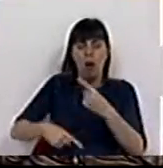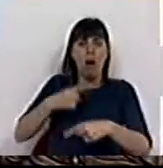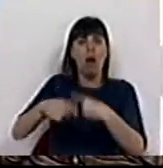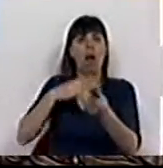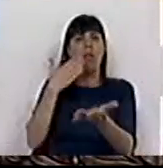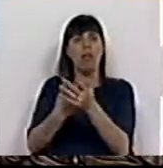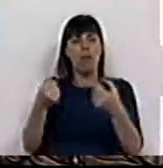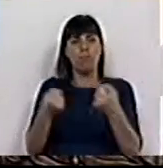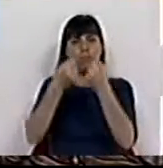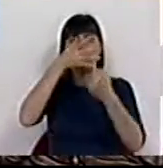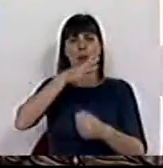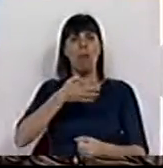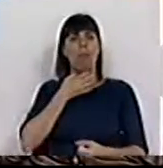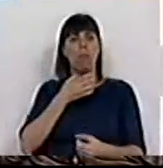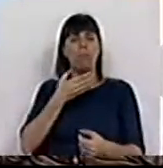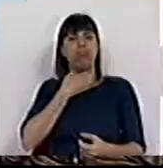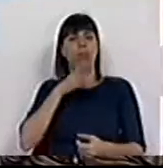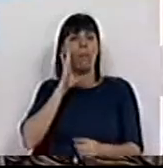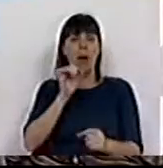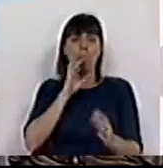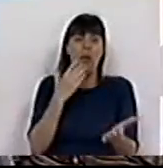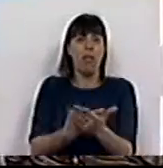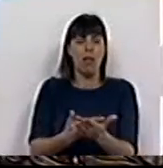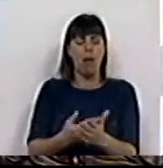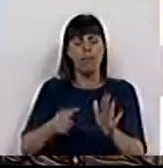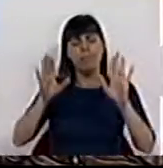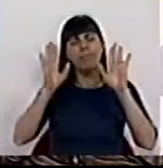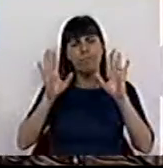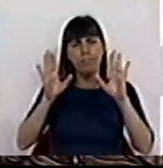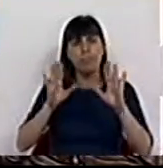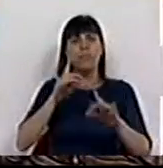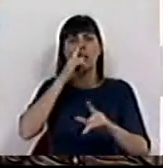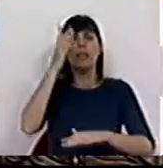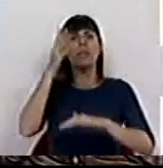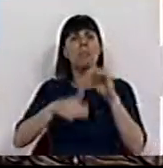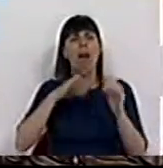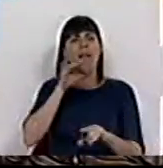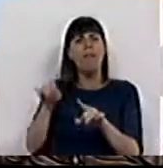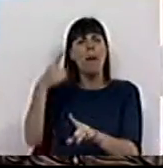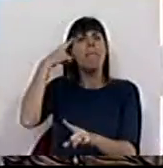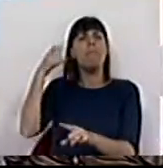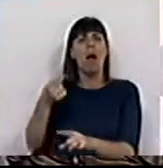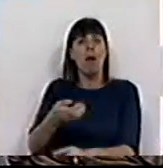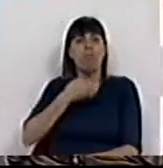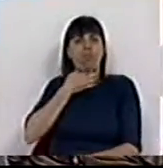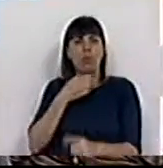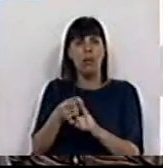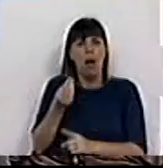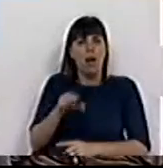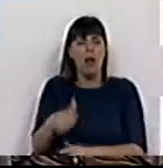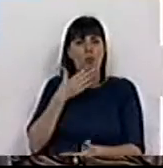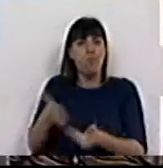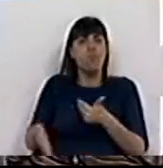gigante que o colapso de um banco pode provocar. E então, quando colapsam as famílias, as crianças,